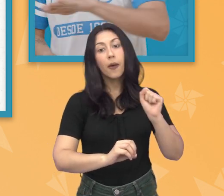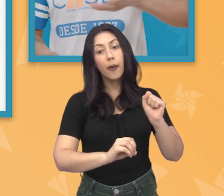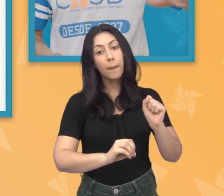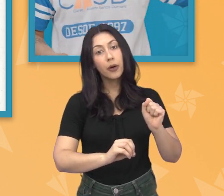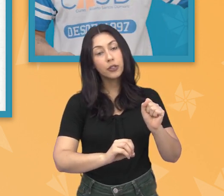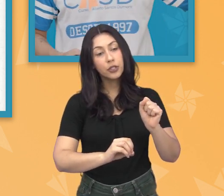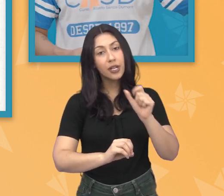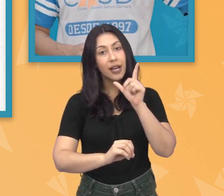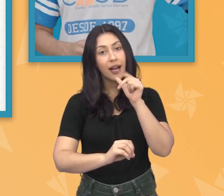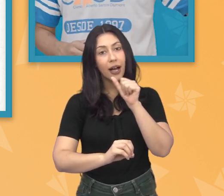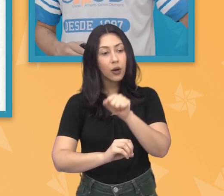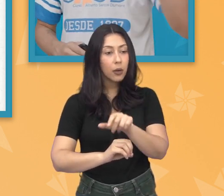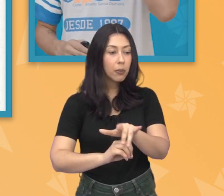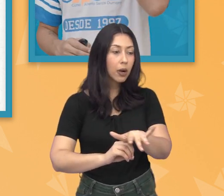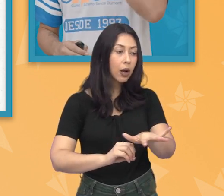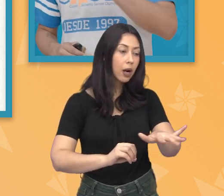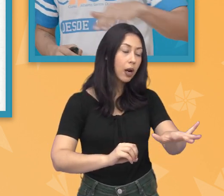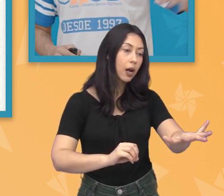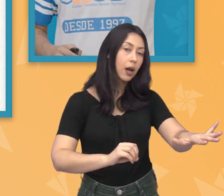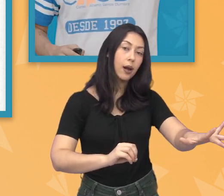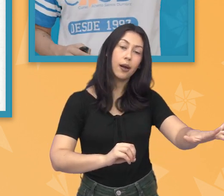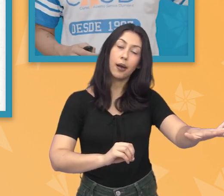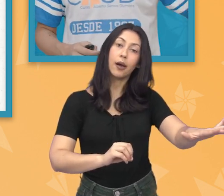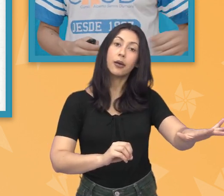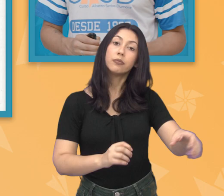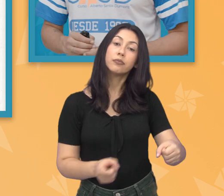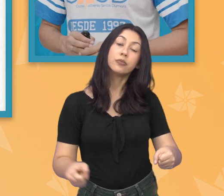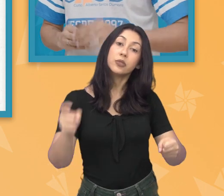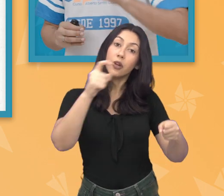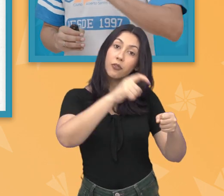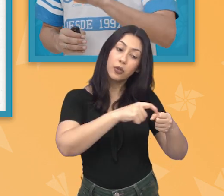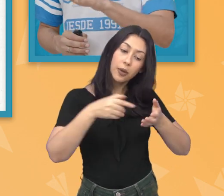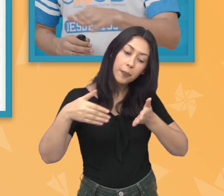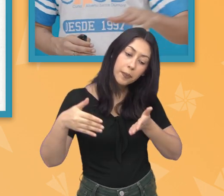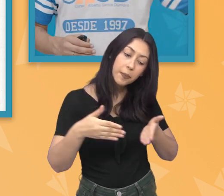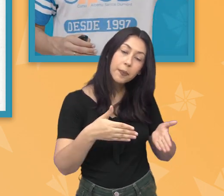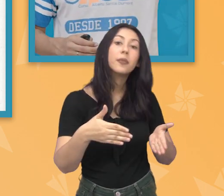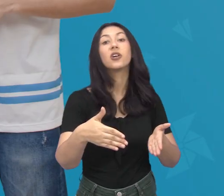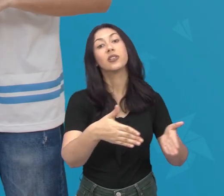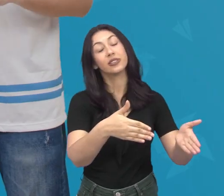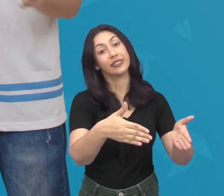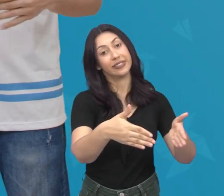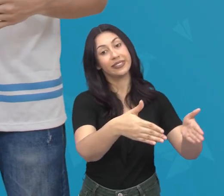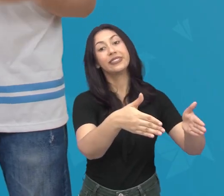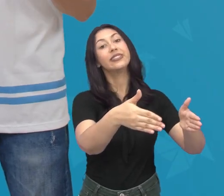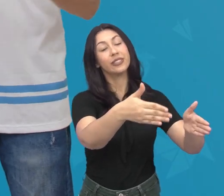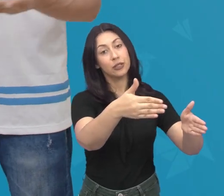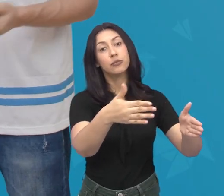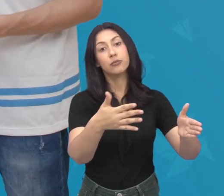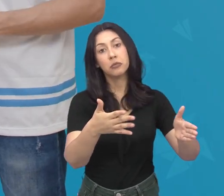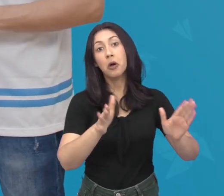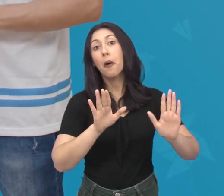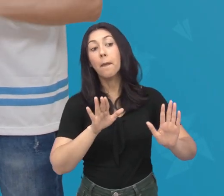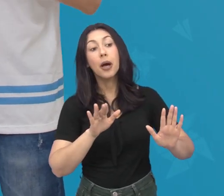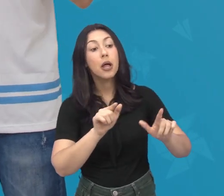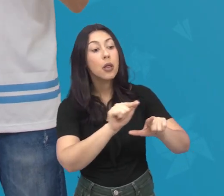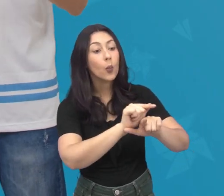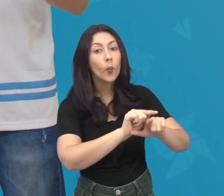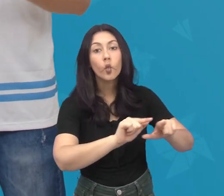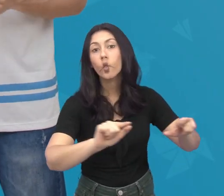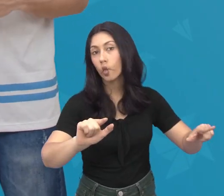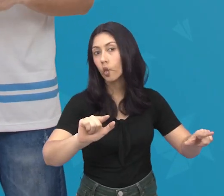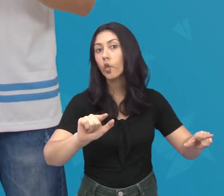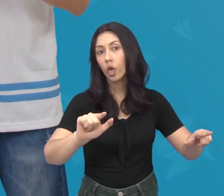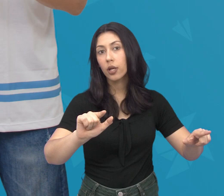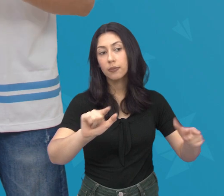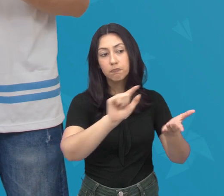sedimenta e a água consegue seguir seu curso normalmente, onde ela vai ser novamente inserida no rio, já de maneira